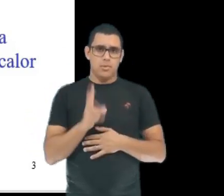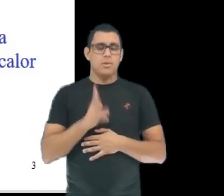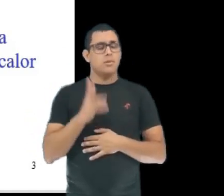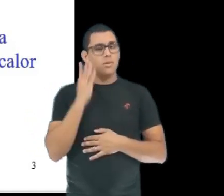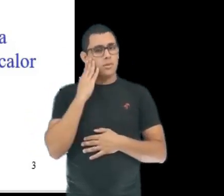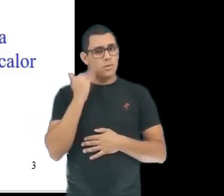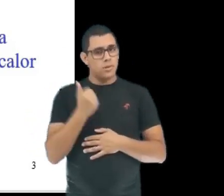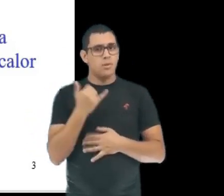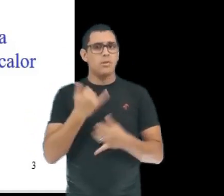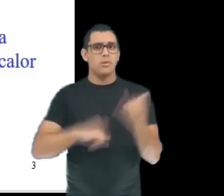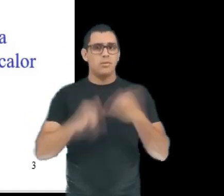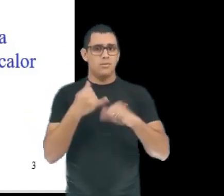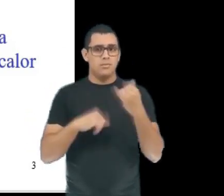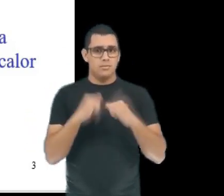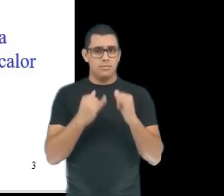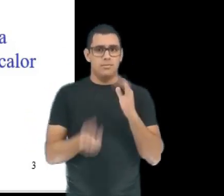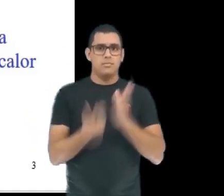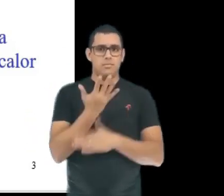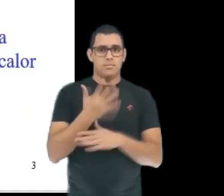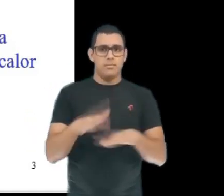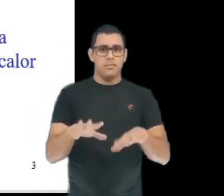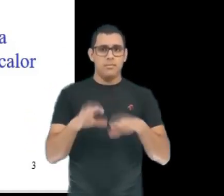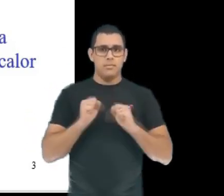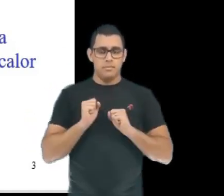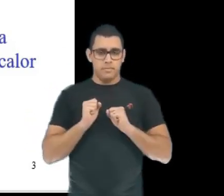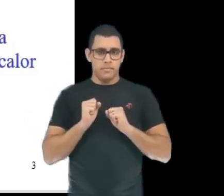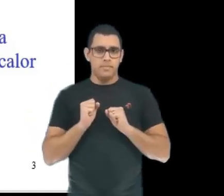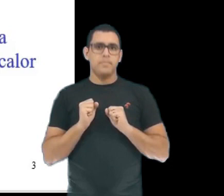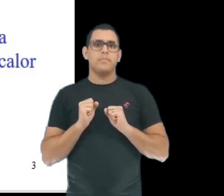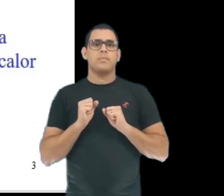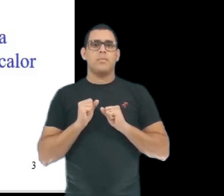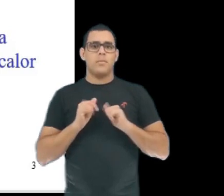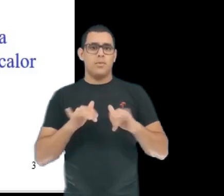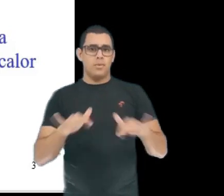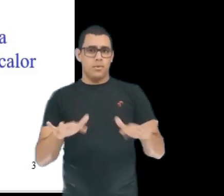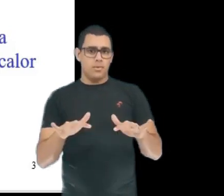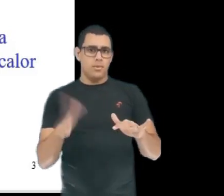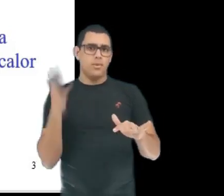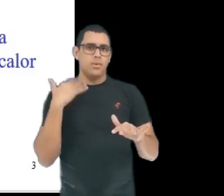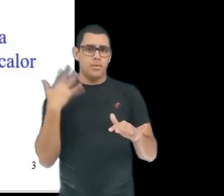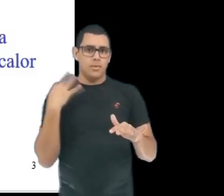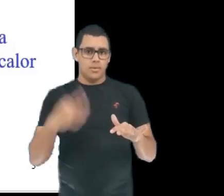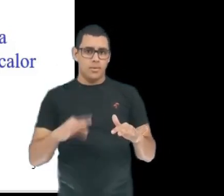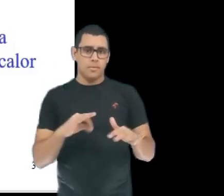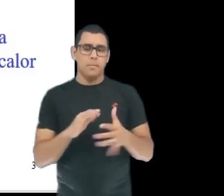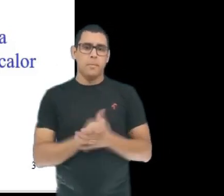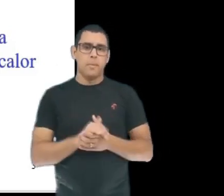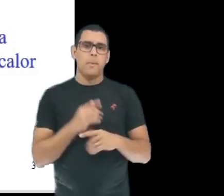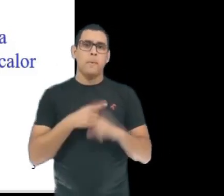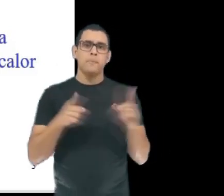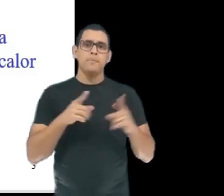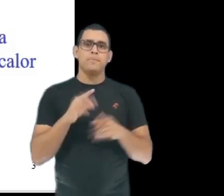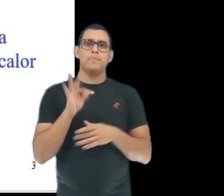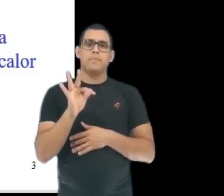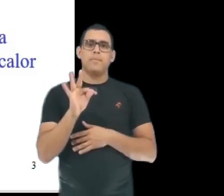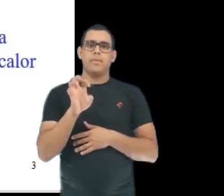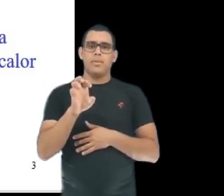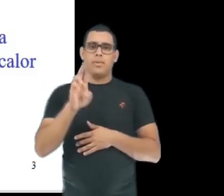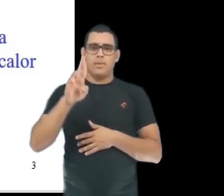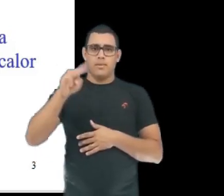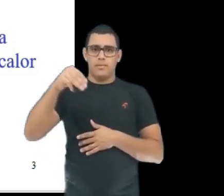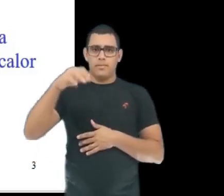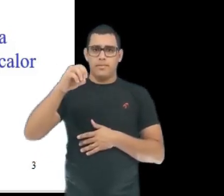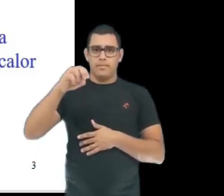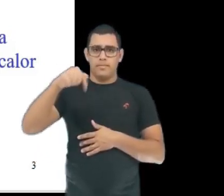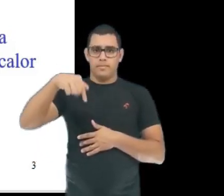A gente sabe que toda reação química, ela ao mesmo tempo absorve e libera calor, não é isso? Mas aí a termoquímica